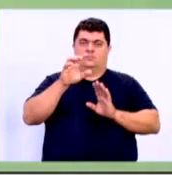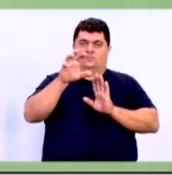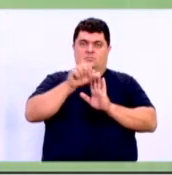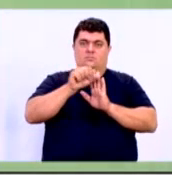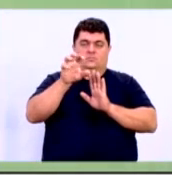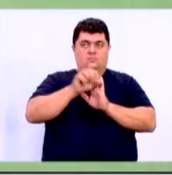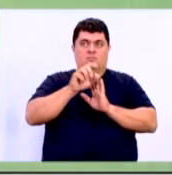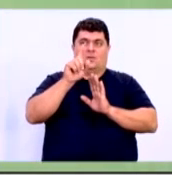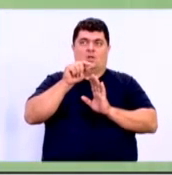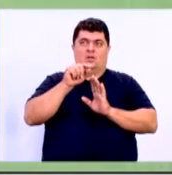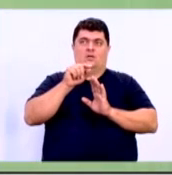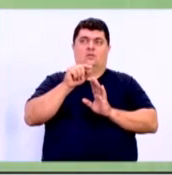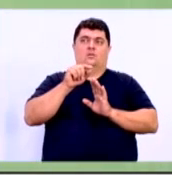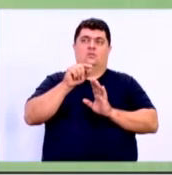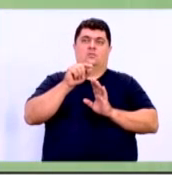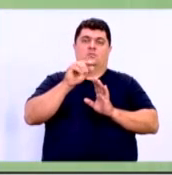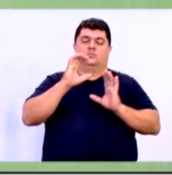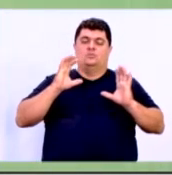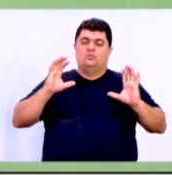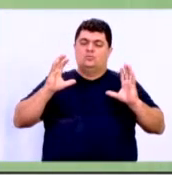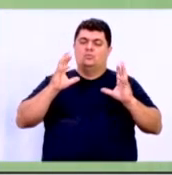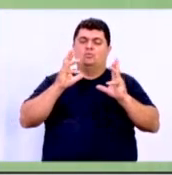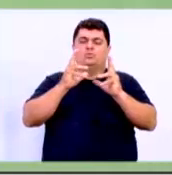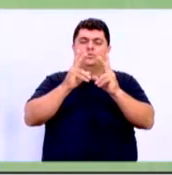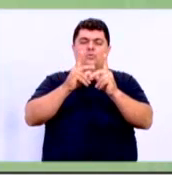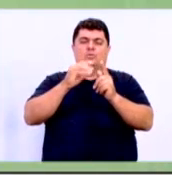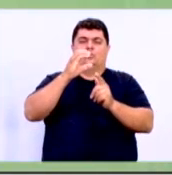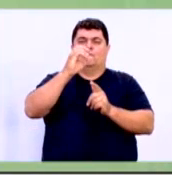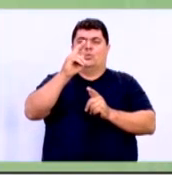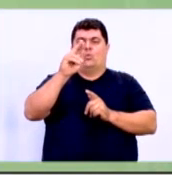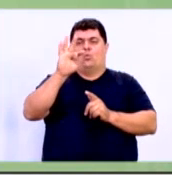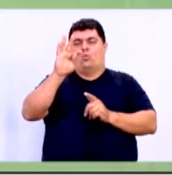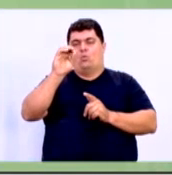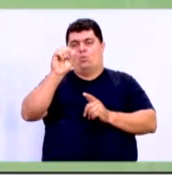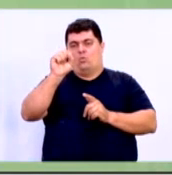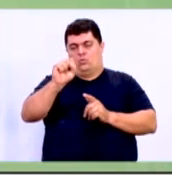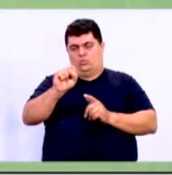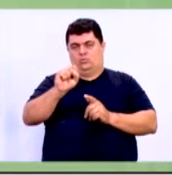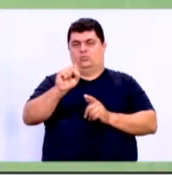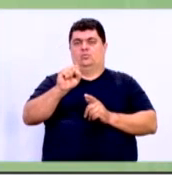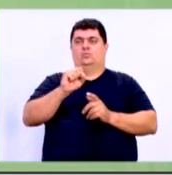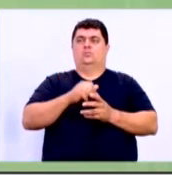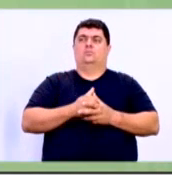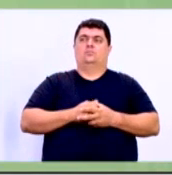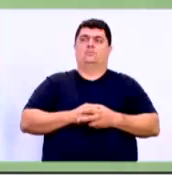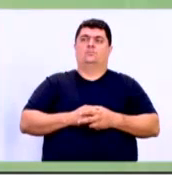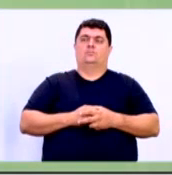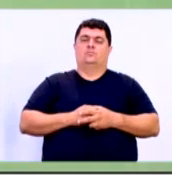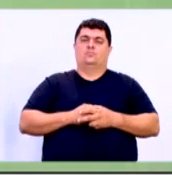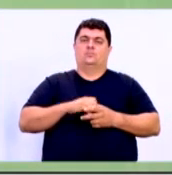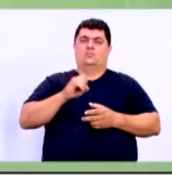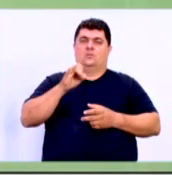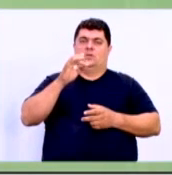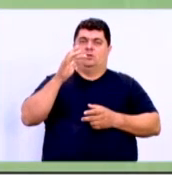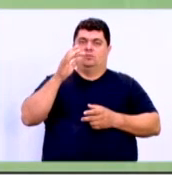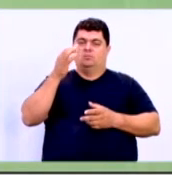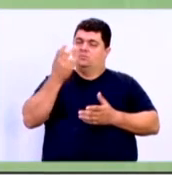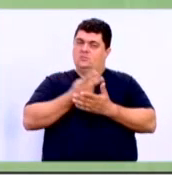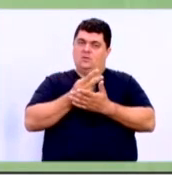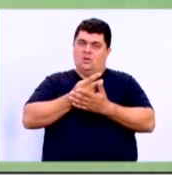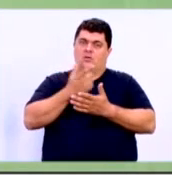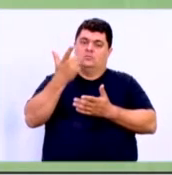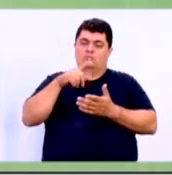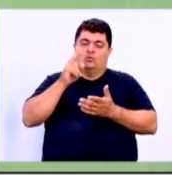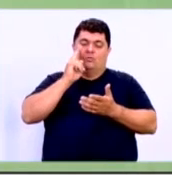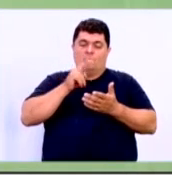absorção é todos os custos. Muito bem, você que acertou. Se não acertou, vamos